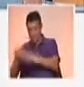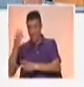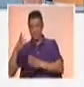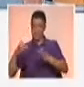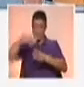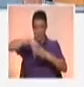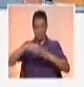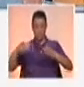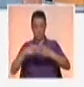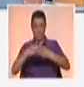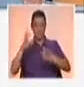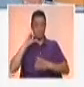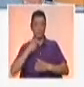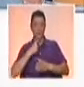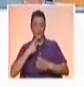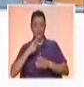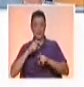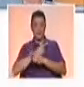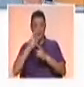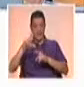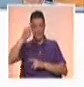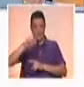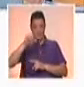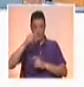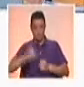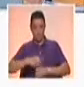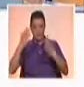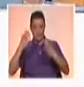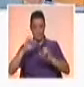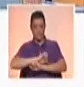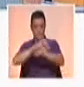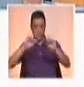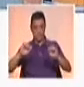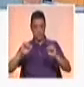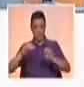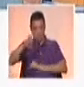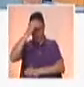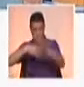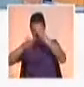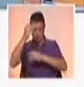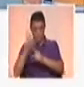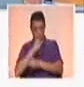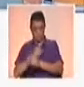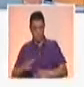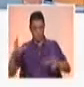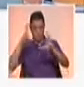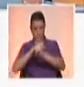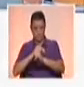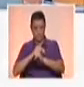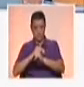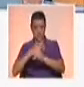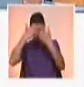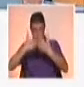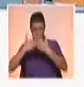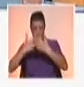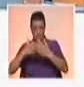comunidade surda, não é? Sim. Não é, não e, é, algo e é, que... é através deles, muitas vezes, que vocês aprendem coisas novas, é? Precisamente, não é? Sem dúvida,